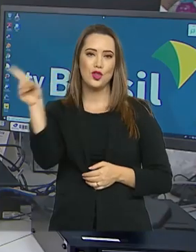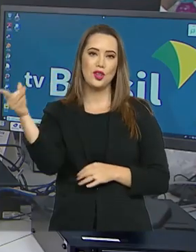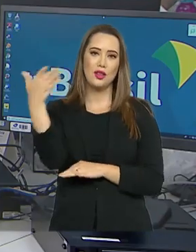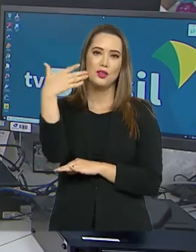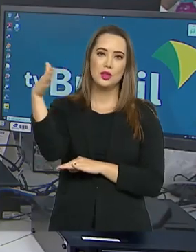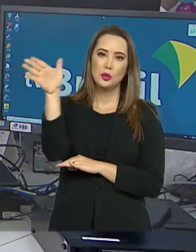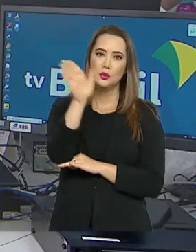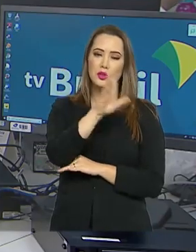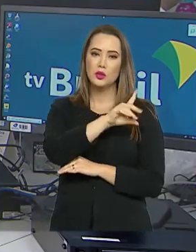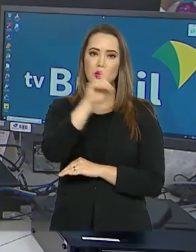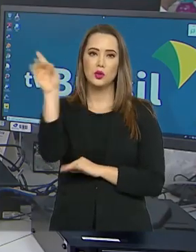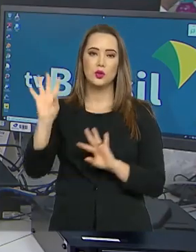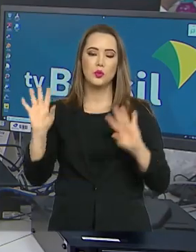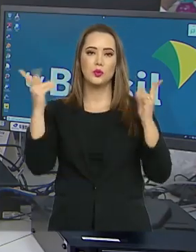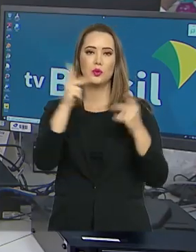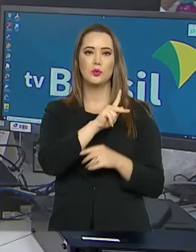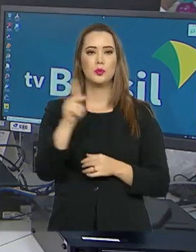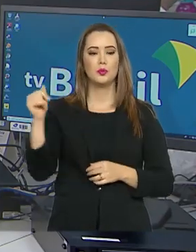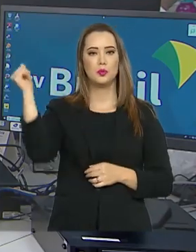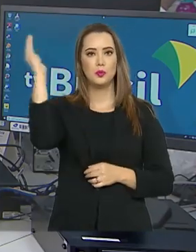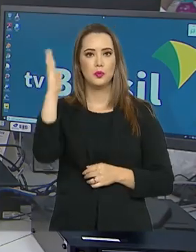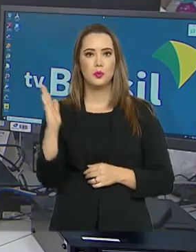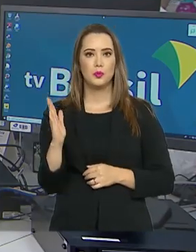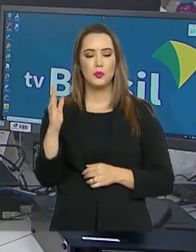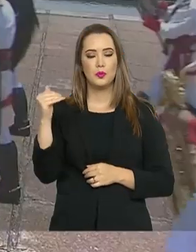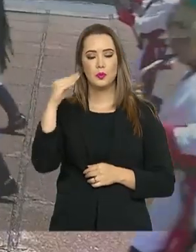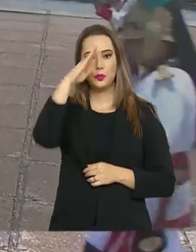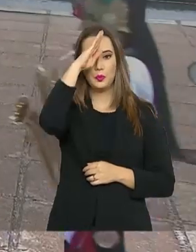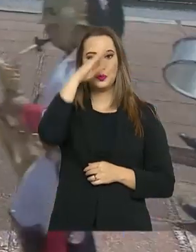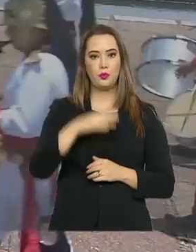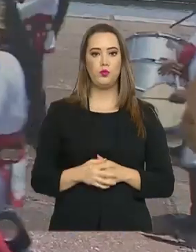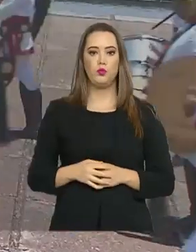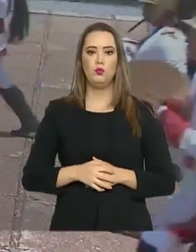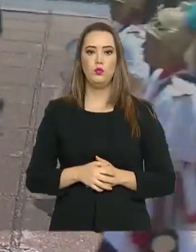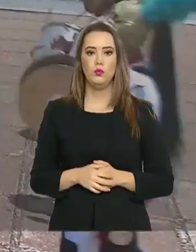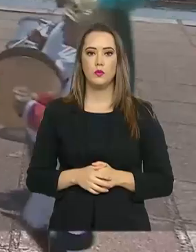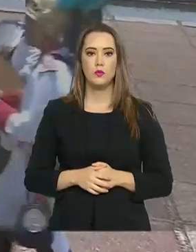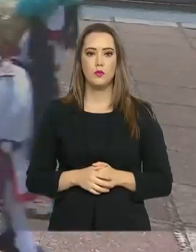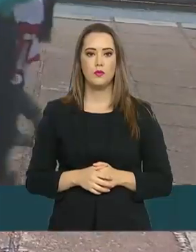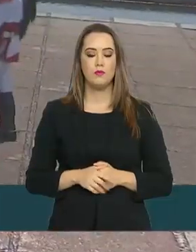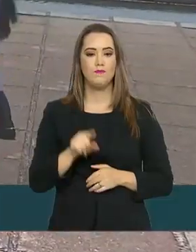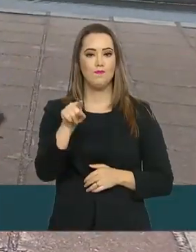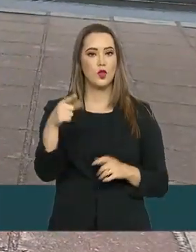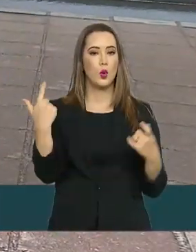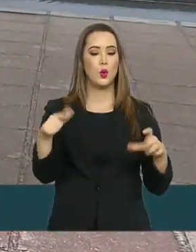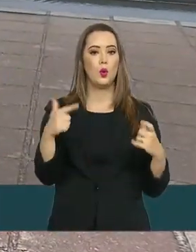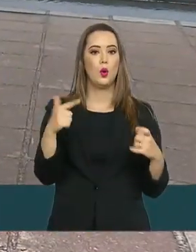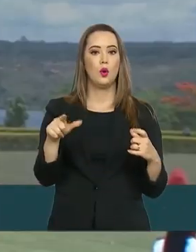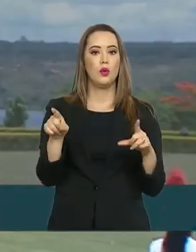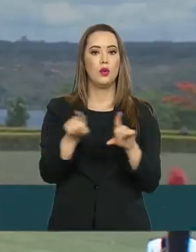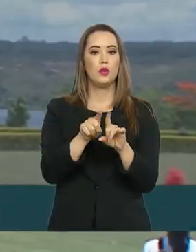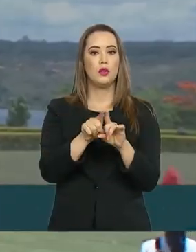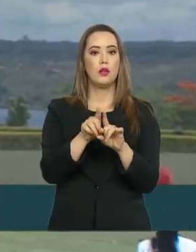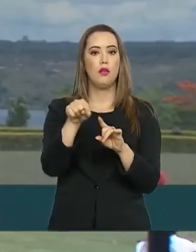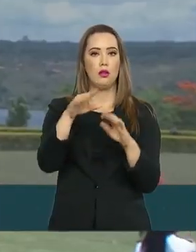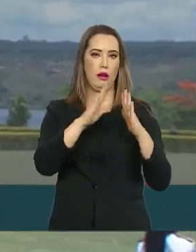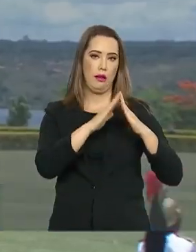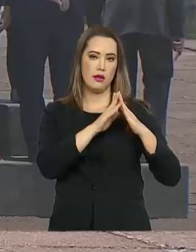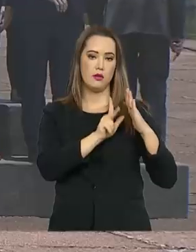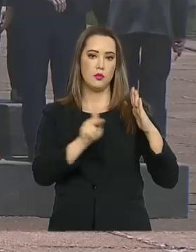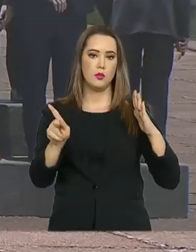foi comemorada pelo presidente jair bolsonaro tendo como cenário o palácio da alvorada eo lago